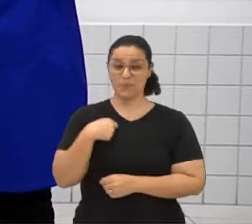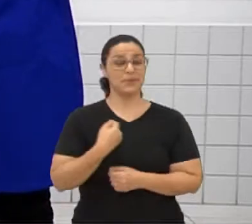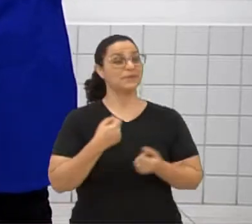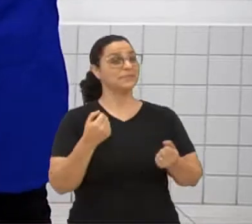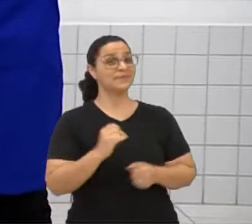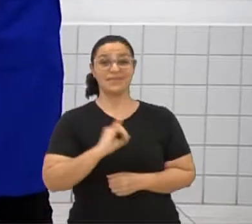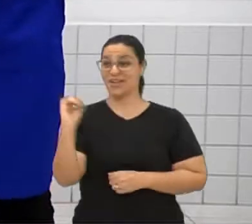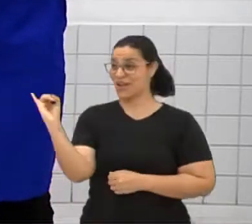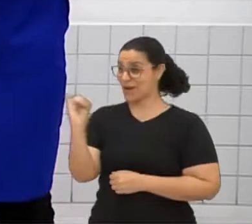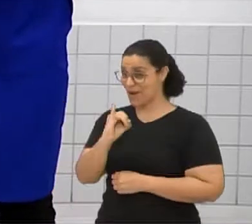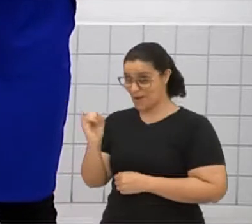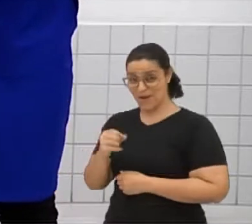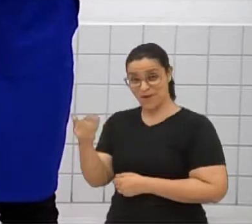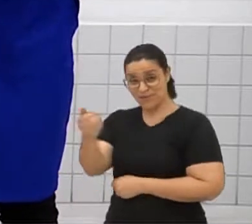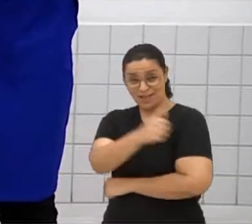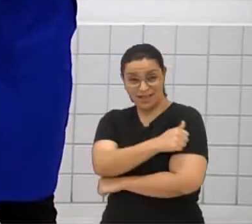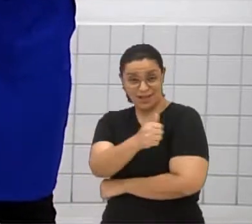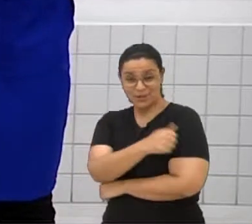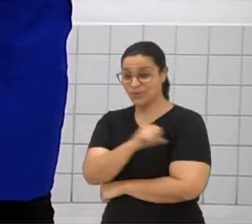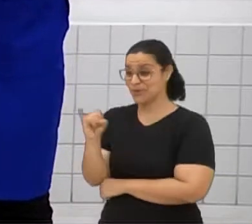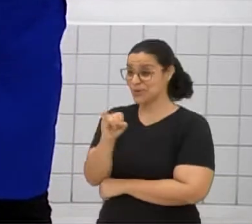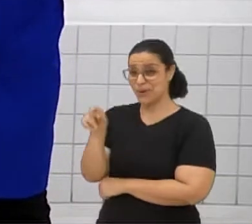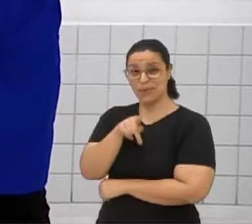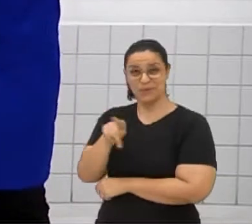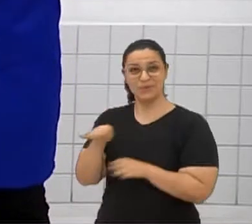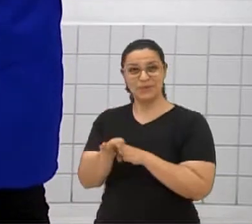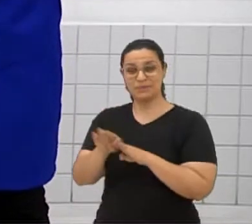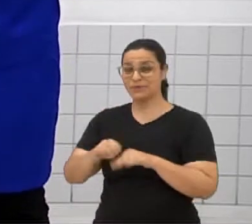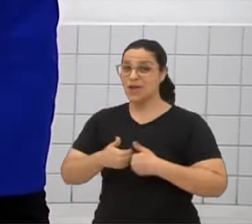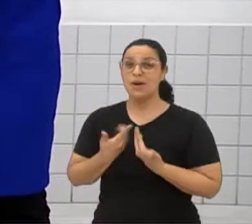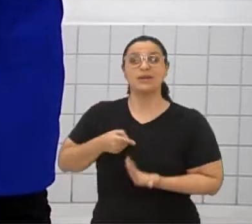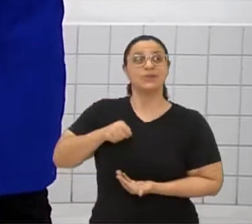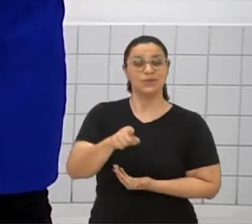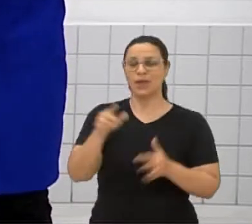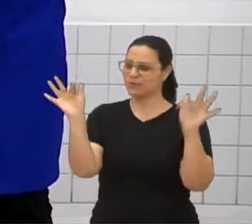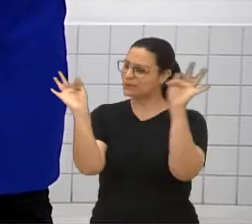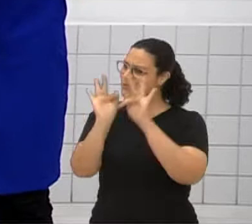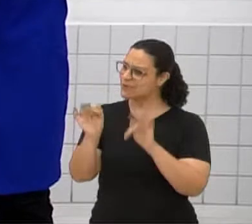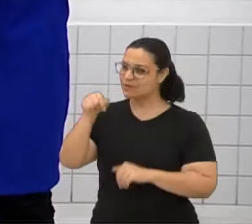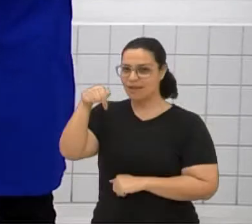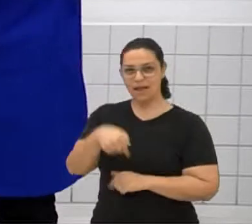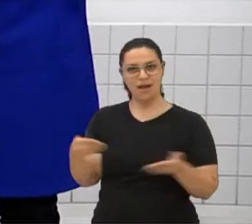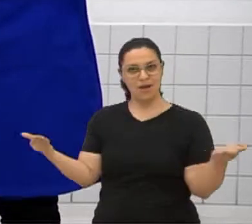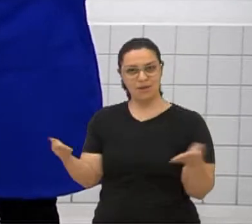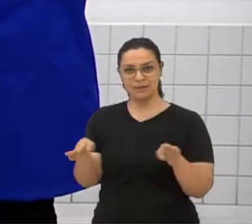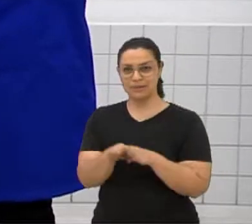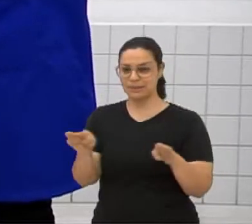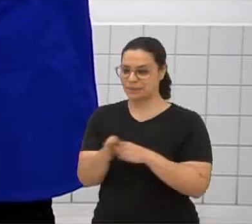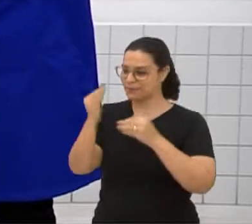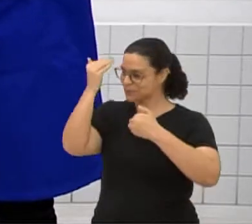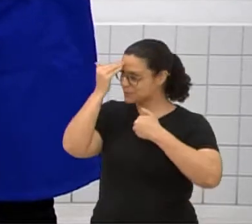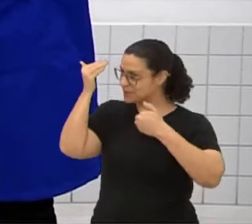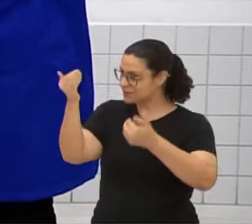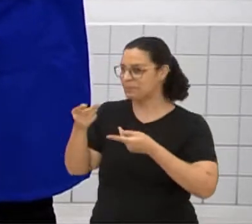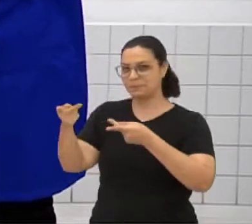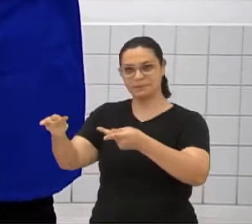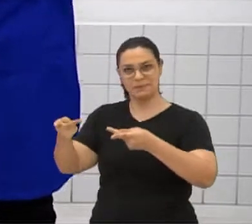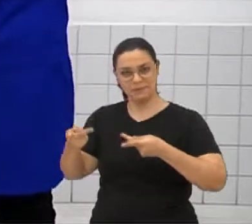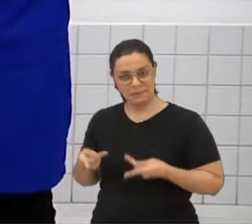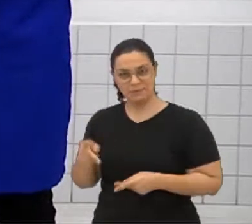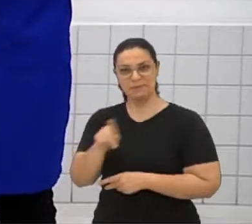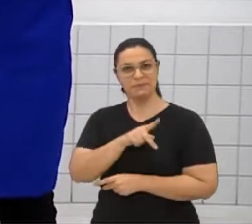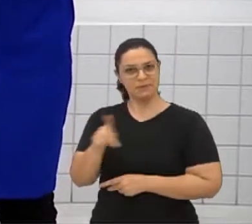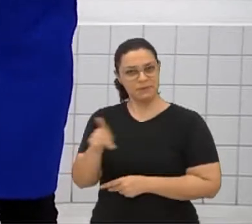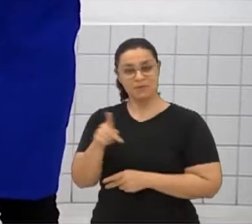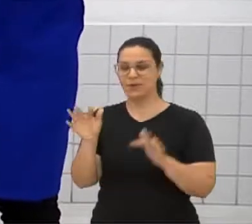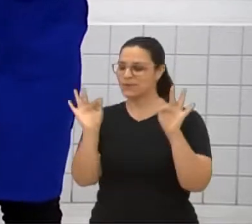aqui vou teacher Hello sweeties hope you to muito feliz por estar aqui muito obrigado pelo convite